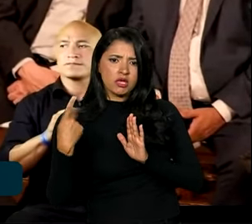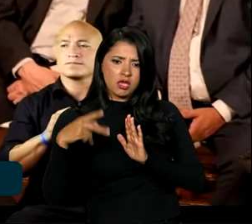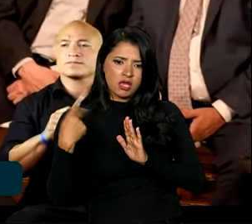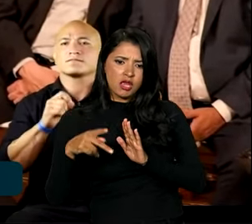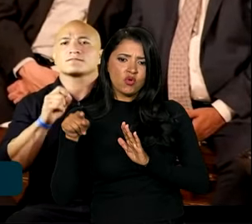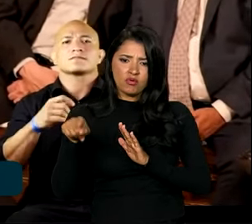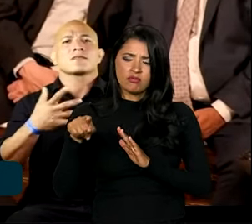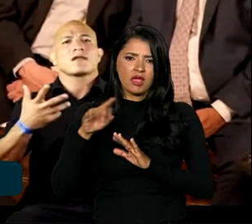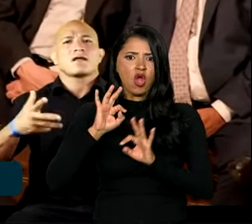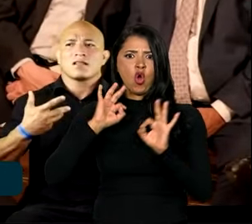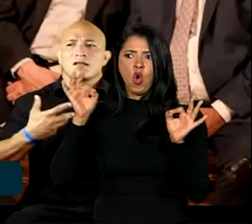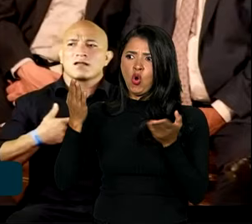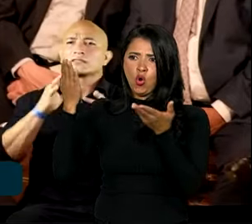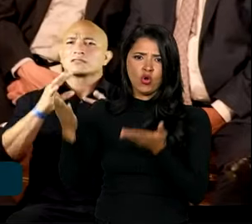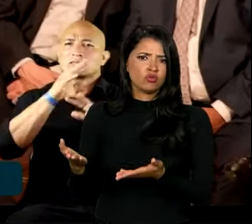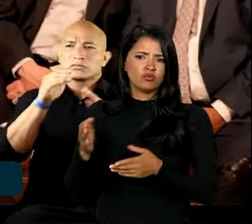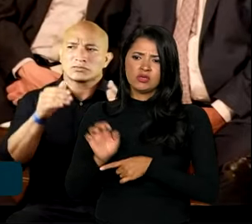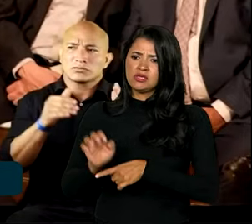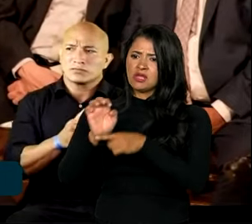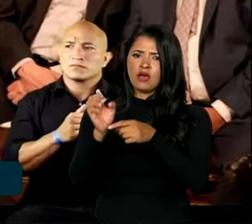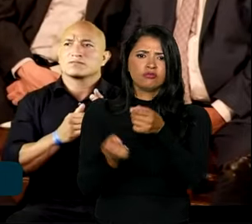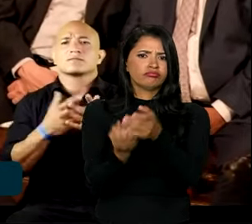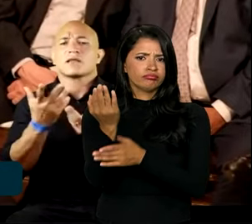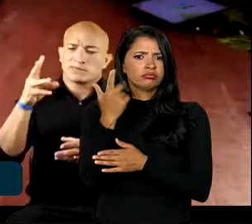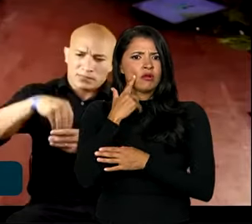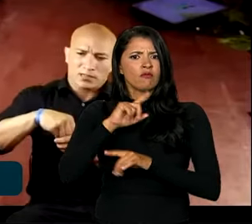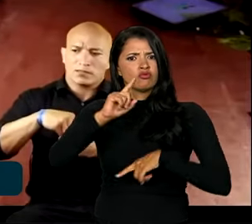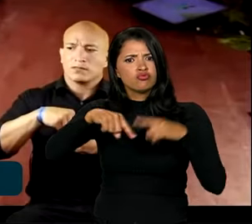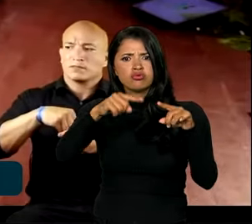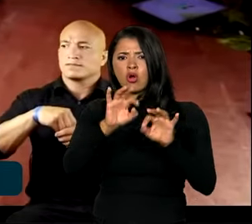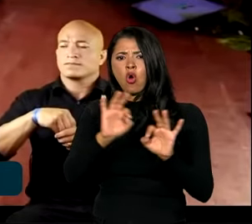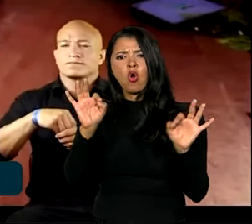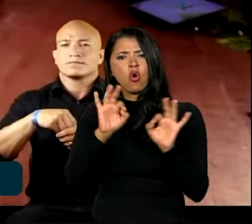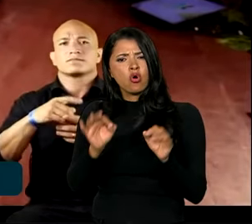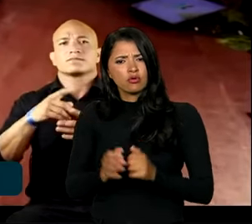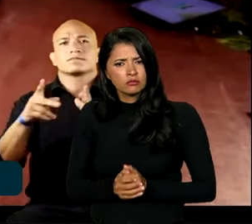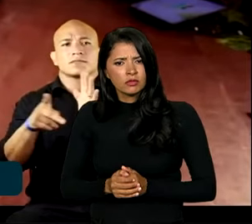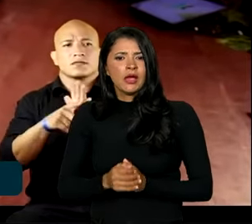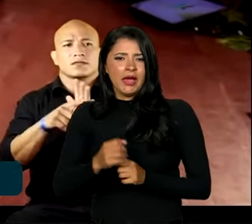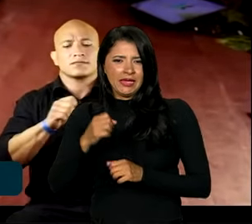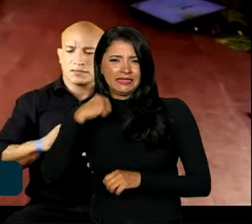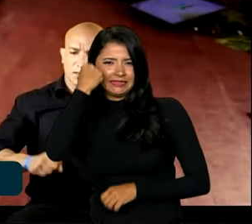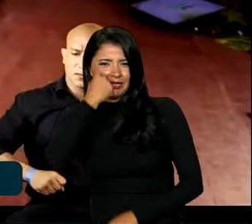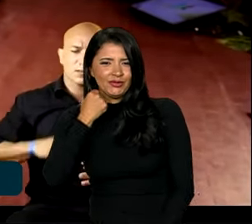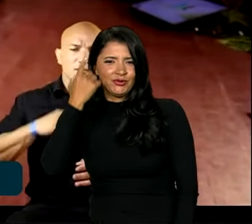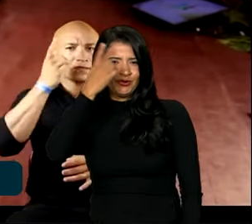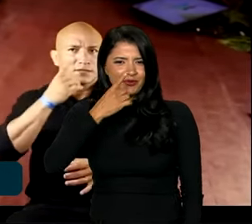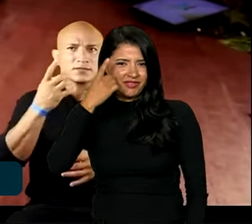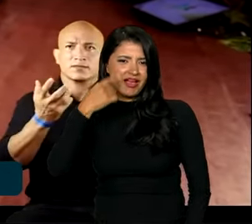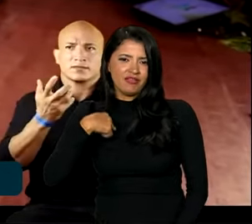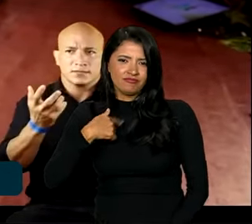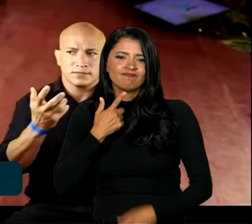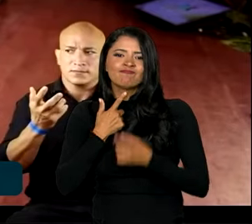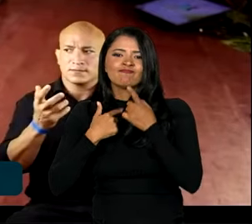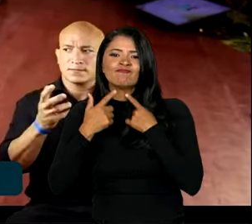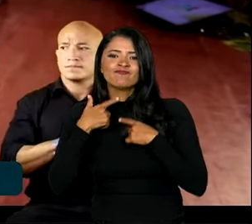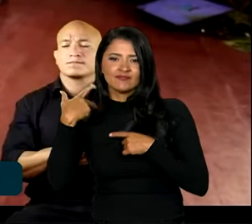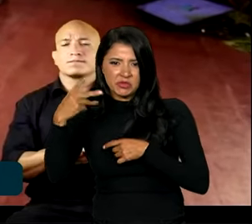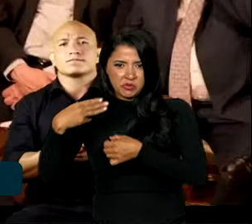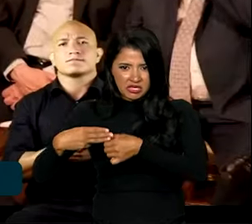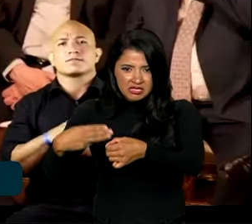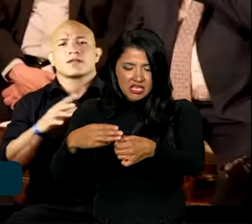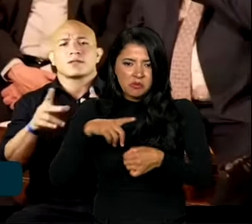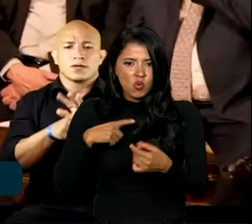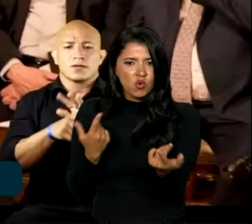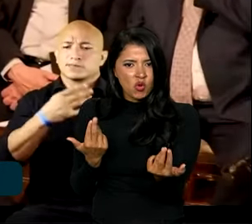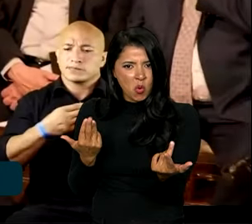um sucesso em todos os estados que foi implantado. Então, os senadores, deputados que assim desejarem nos seus municípios,